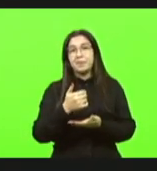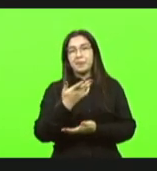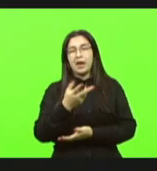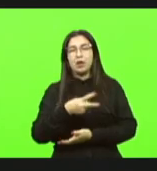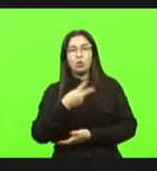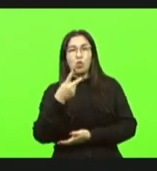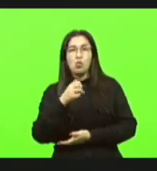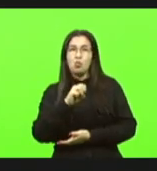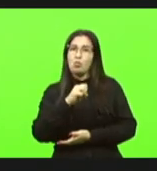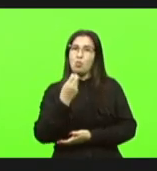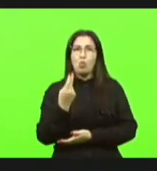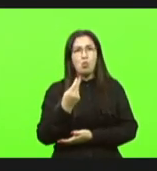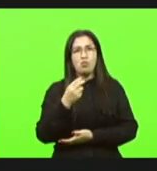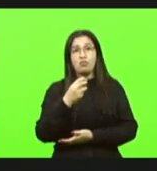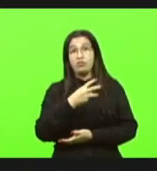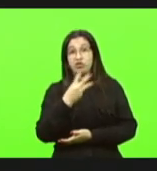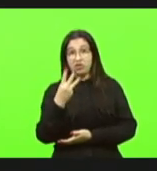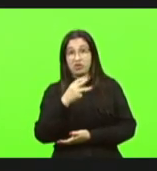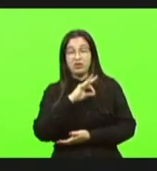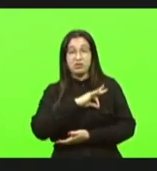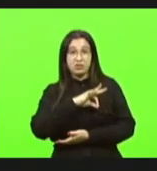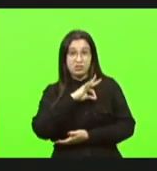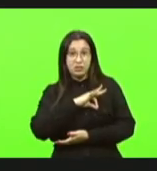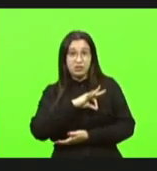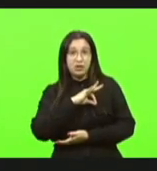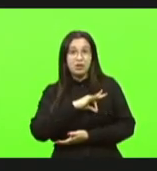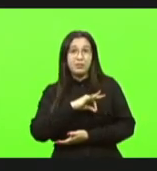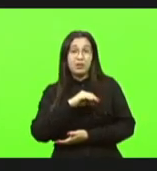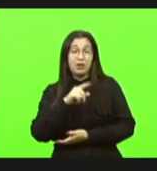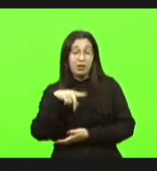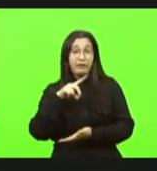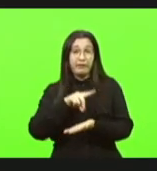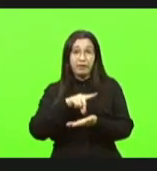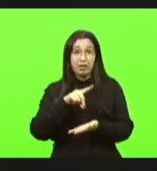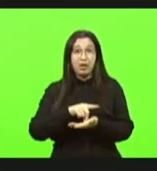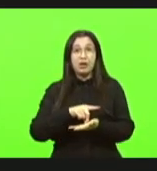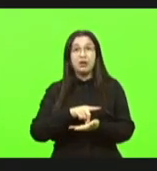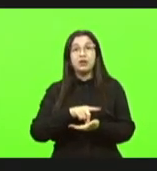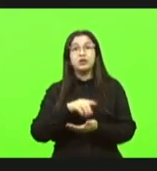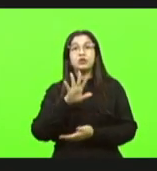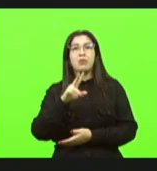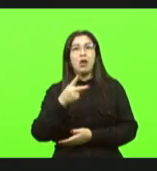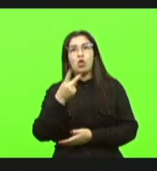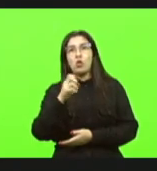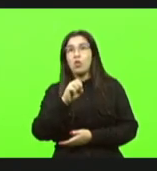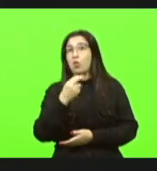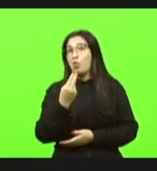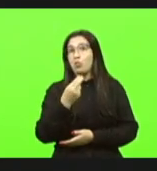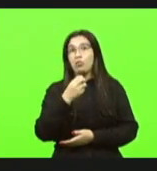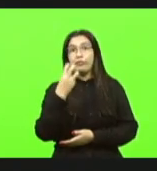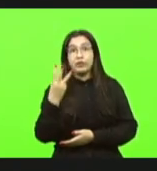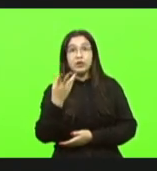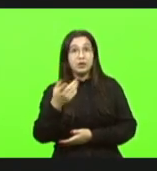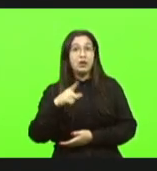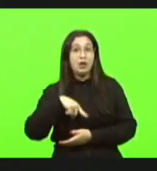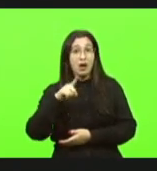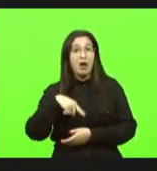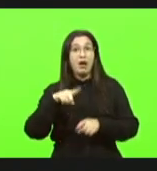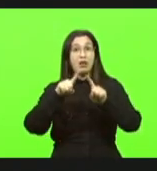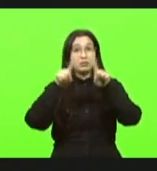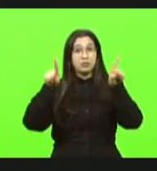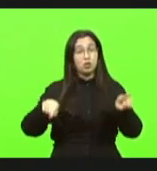três salários mínimos são a verdade mas também uma verdade que esses dois ou três também são servidores são pensionistas